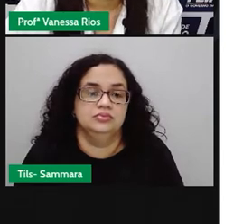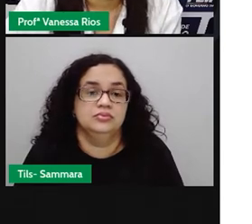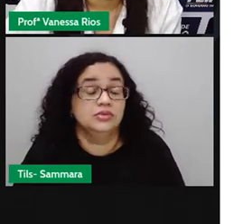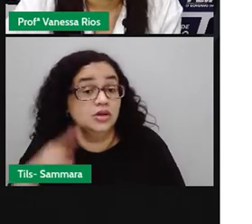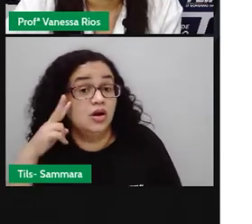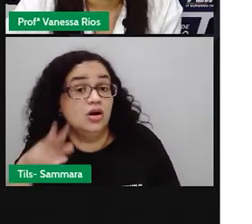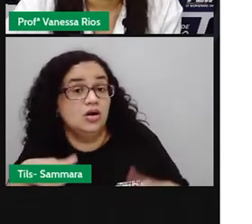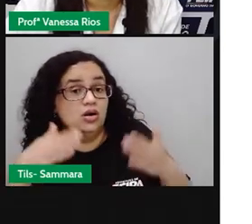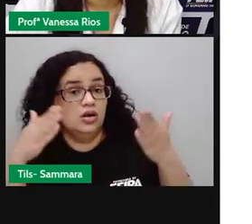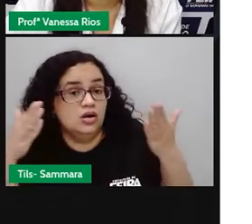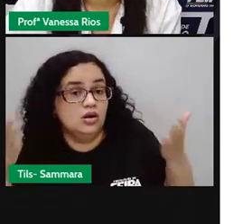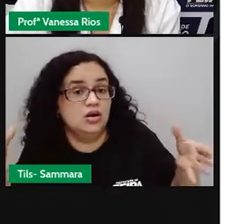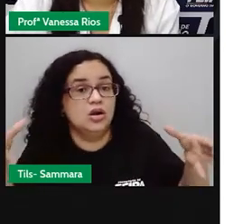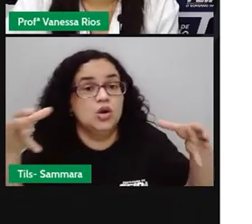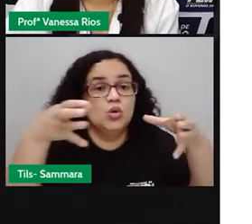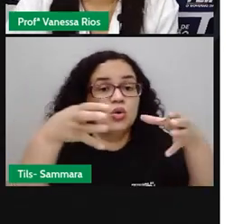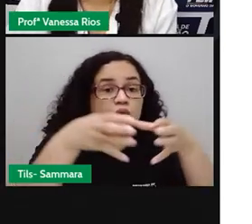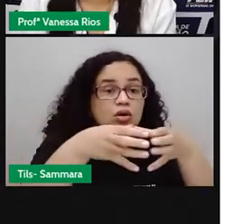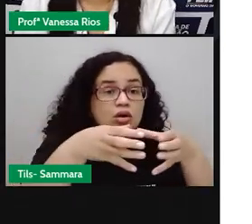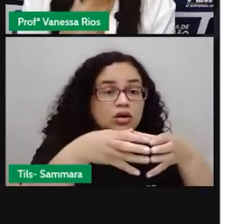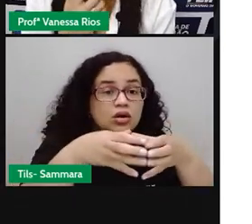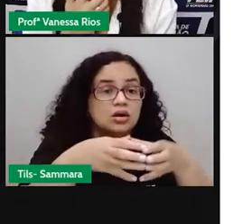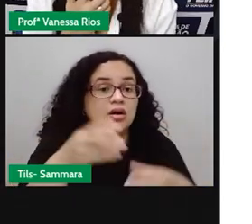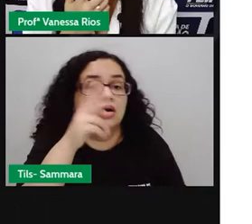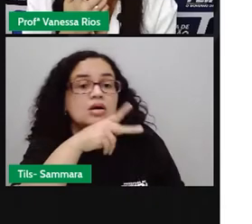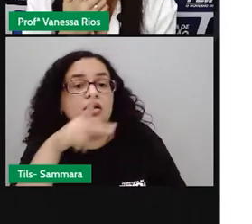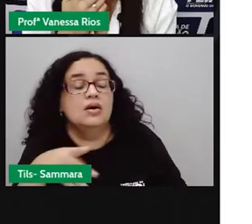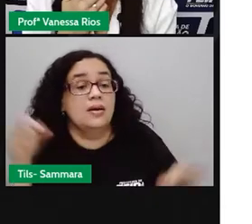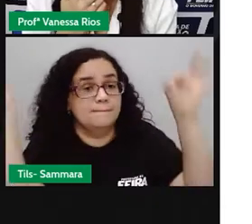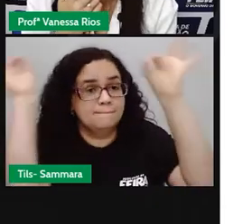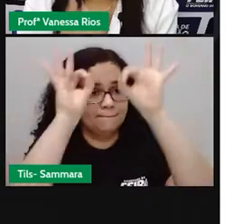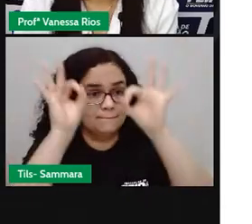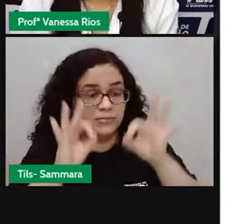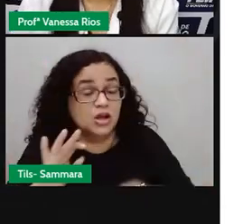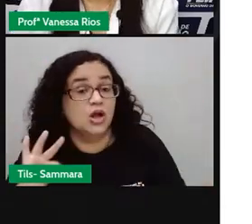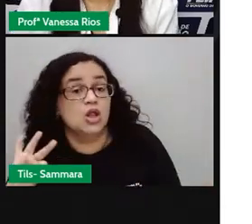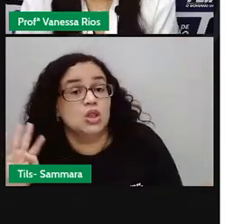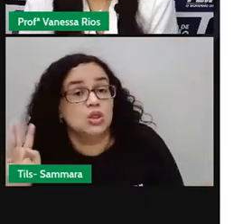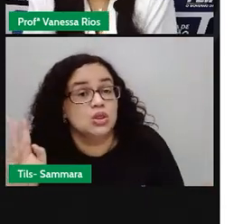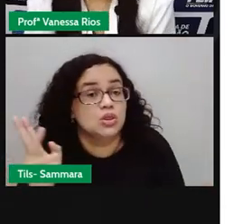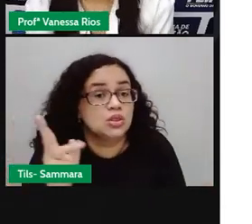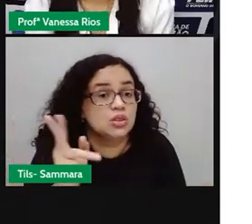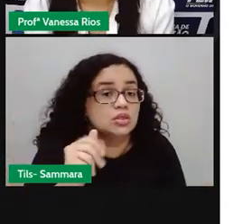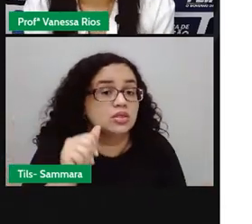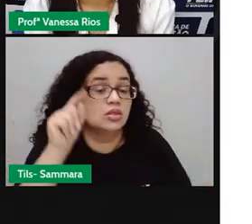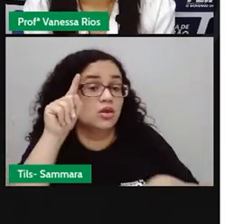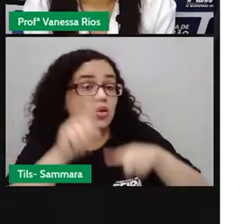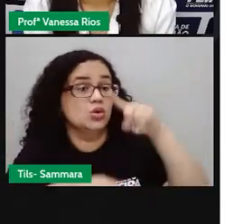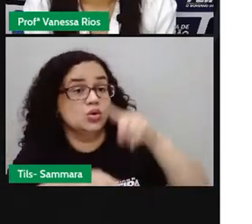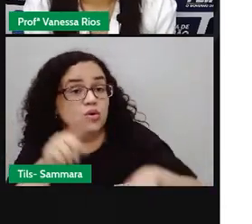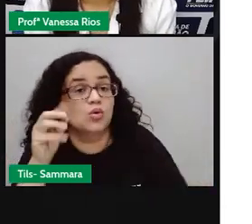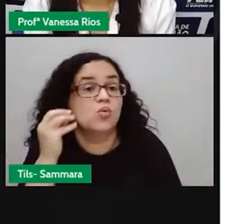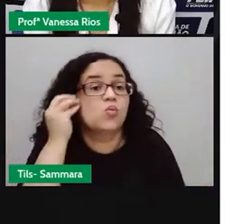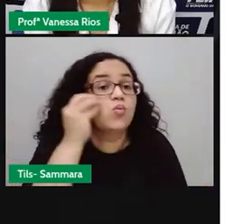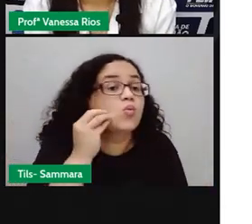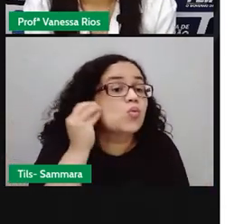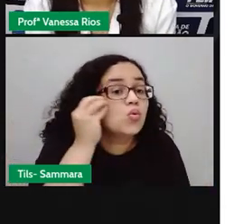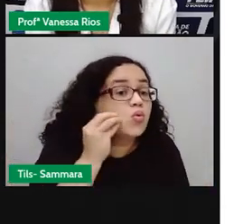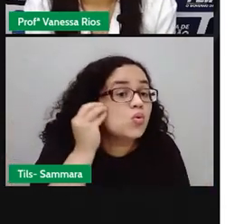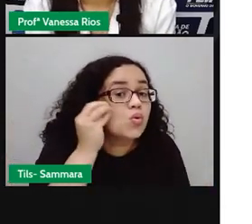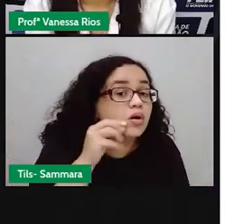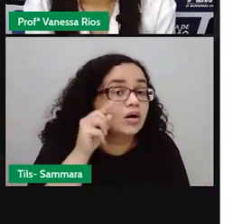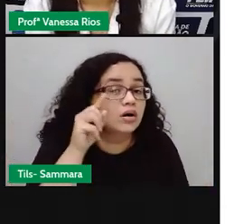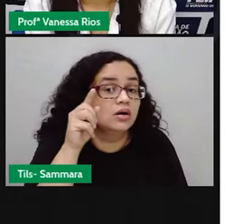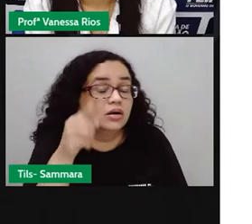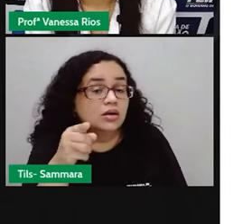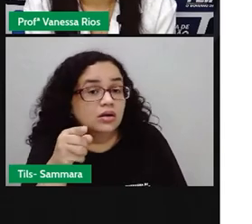Olha só, turma, a Pro aqui já preparou todo o material para nossa experiência. Então chegou a